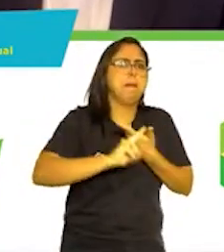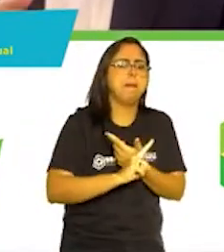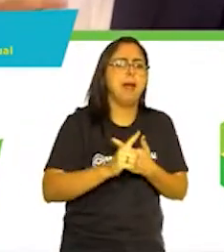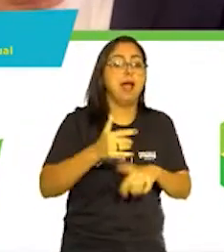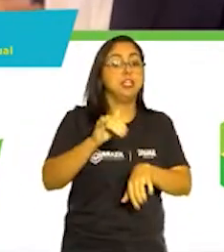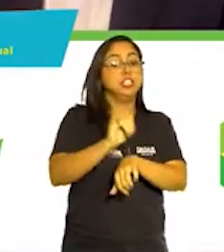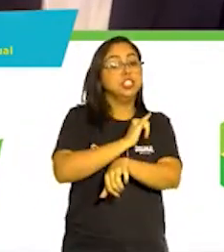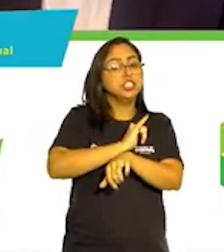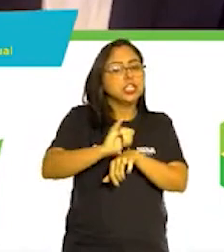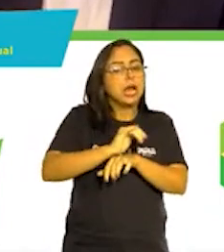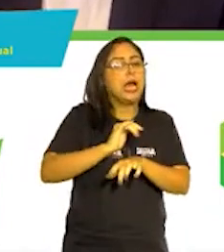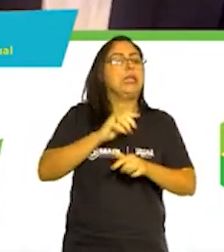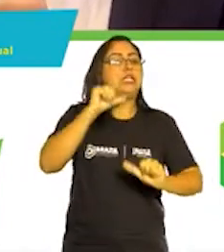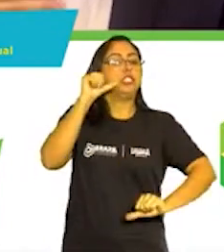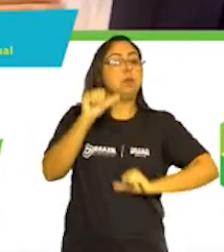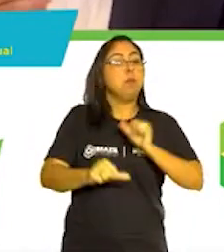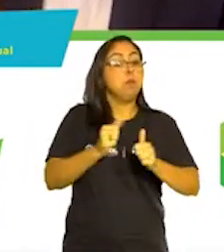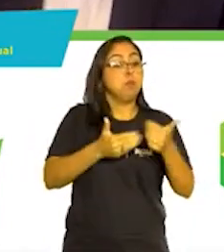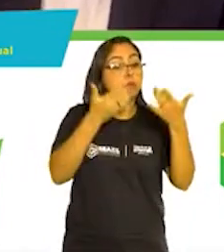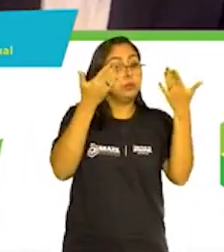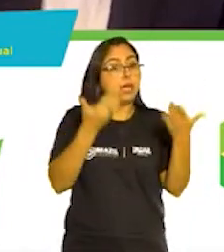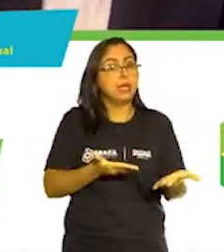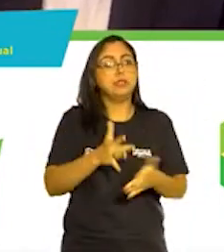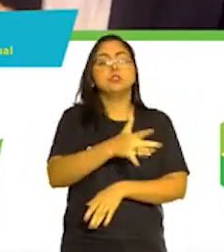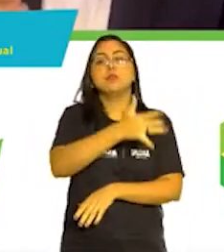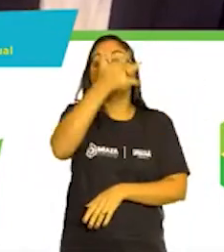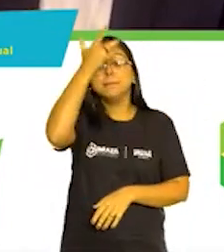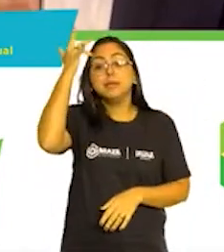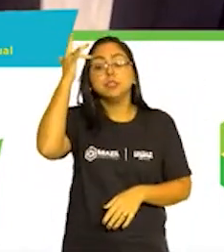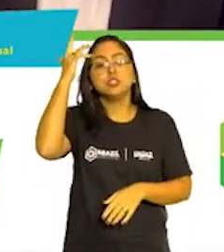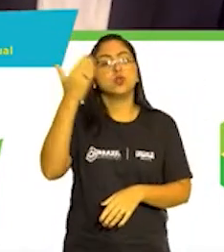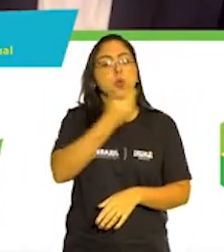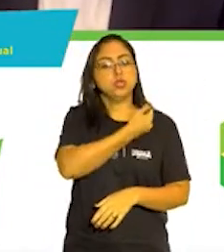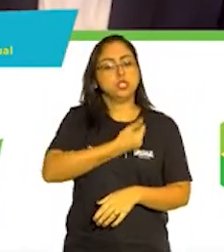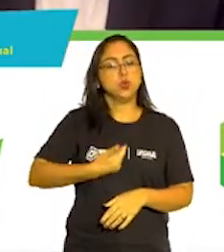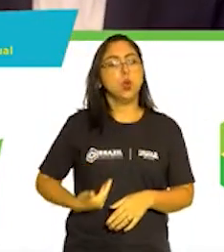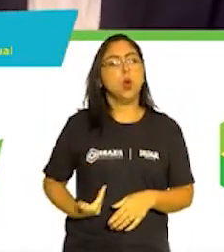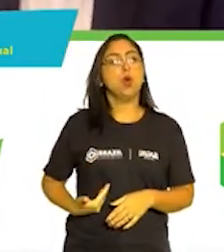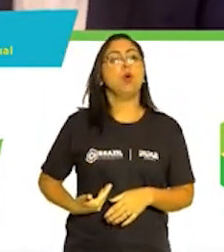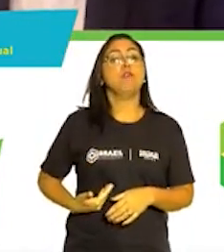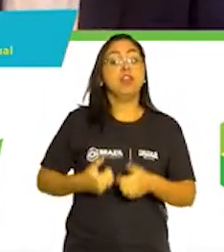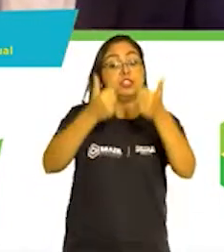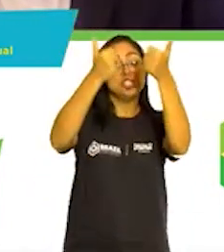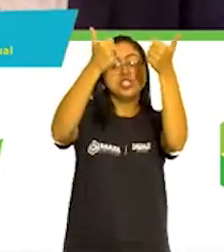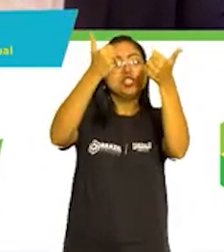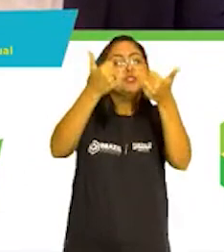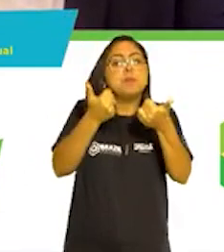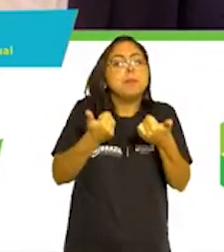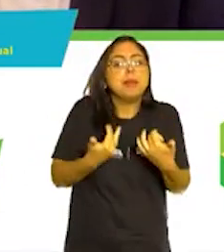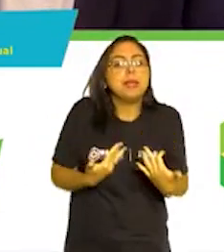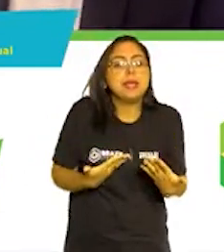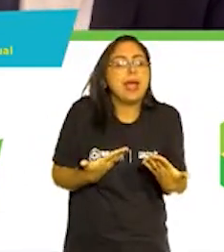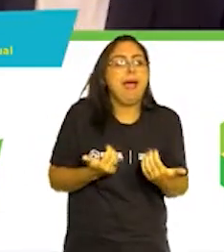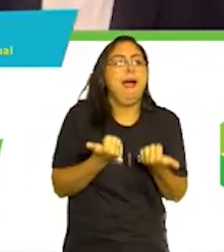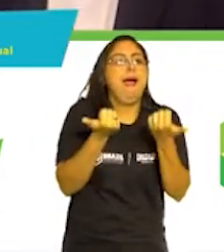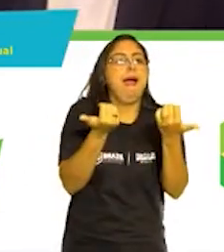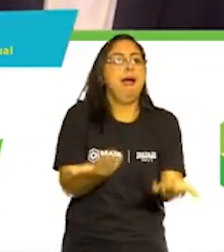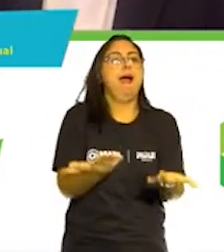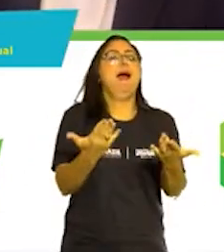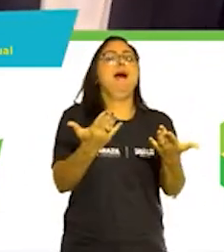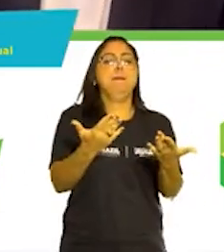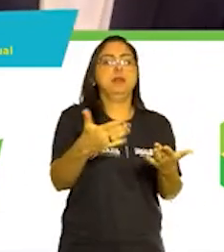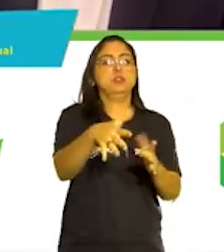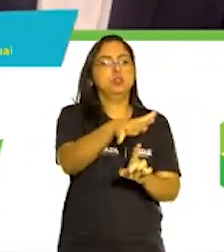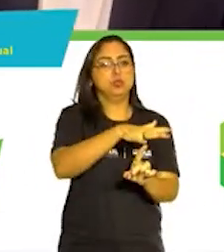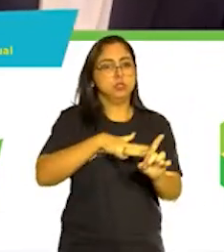isso é as pessoas no governo explicarem para a sociedade essas anomalias para se criar o consenso político para a mudança. Vou